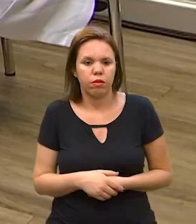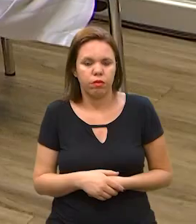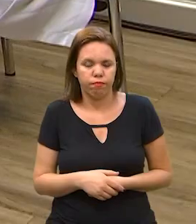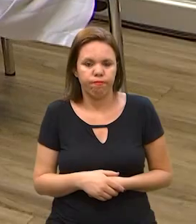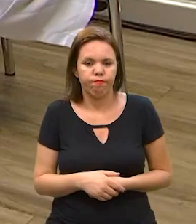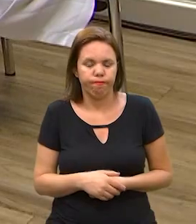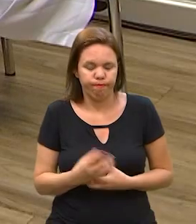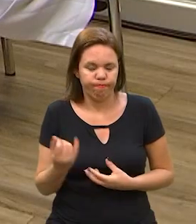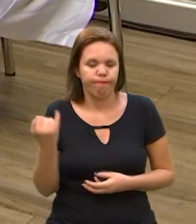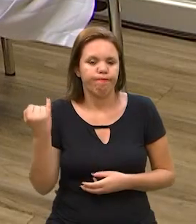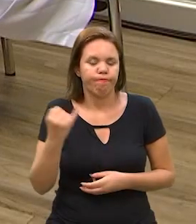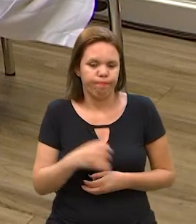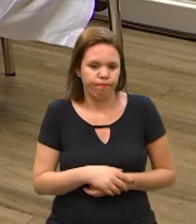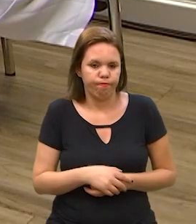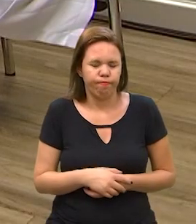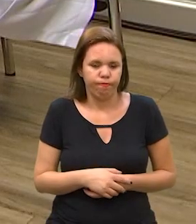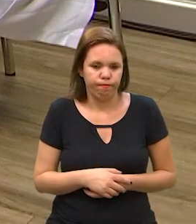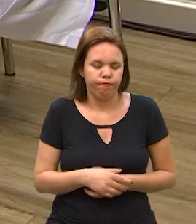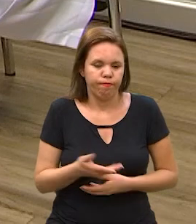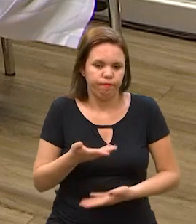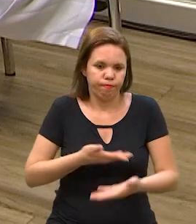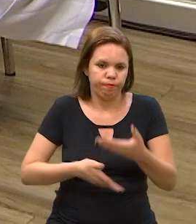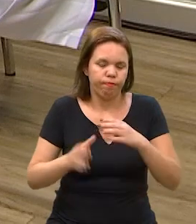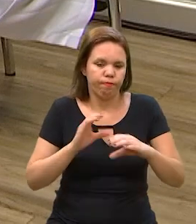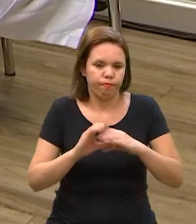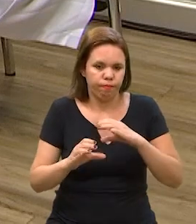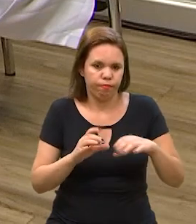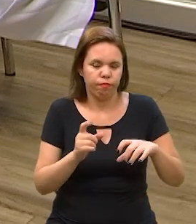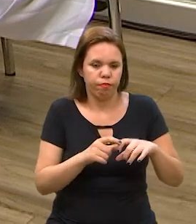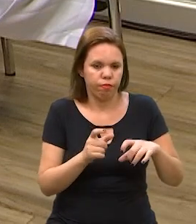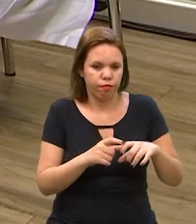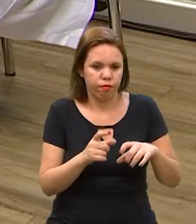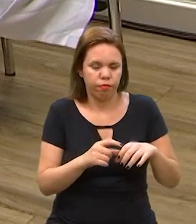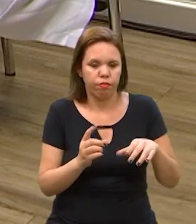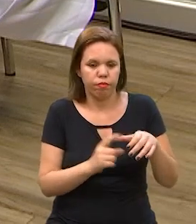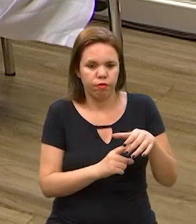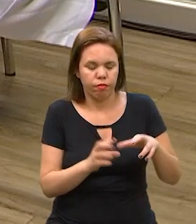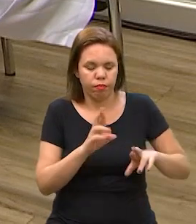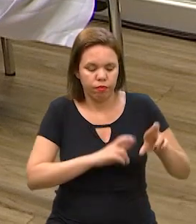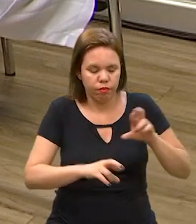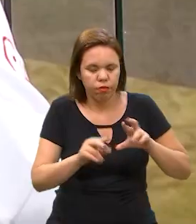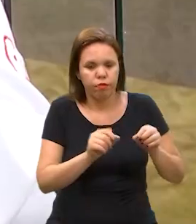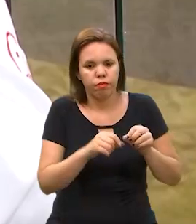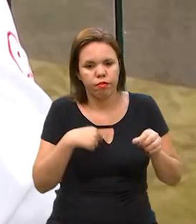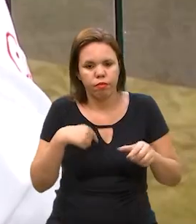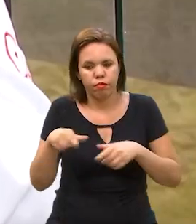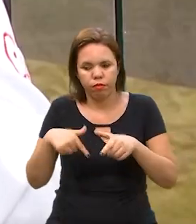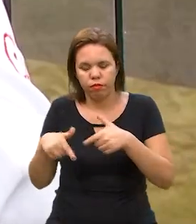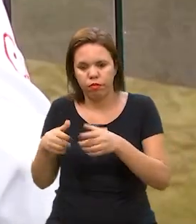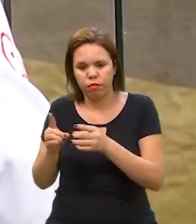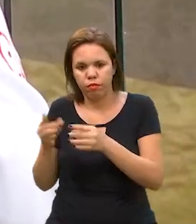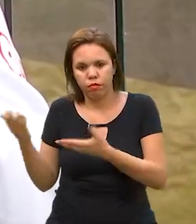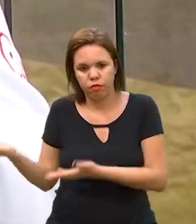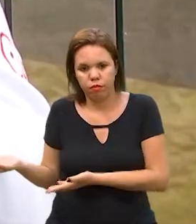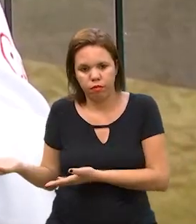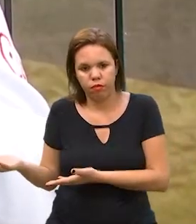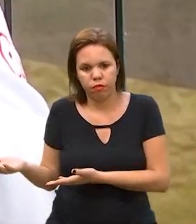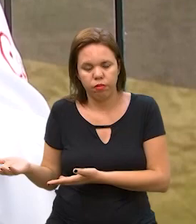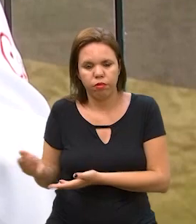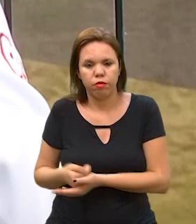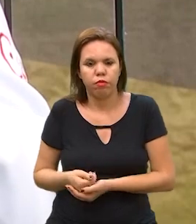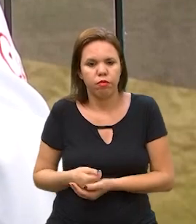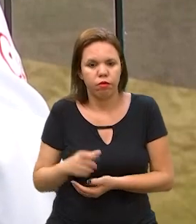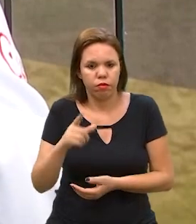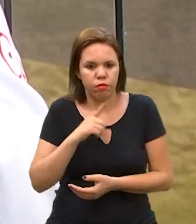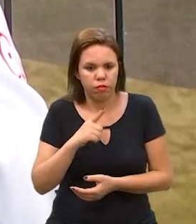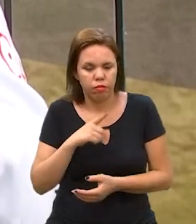entendeu? Então é muito importante essa interação clínico-laboratorial. No serviço que eu trabalho,